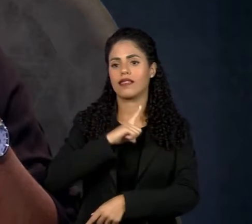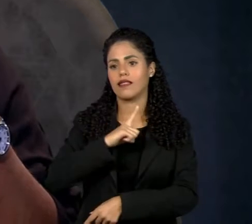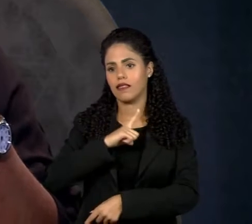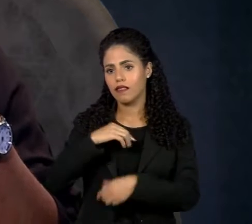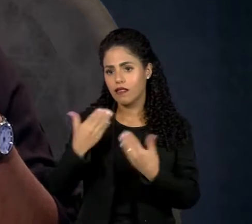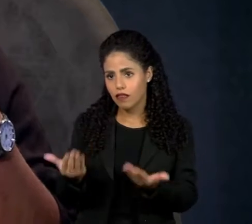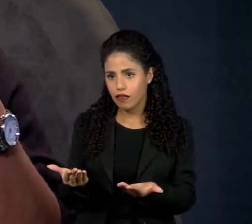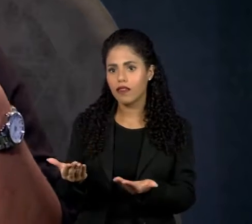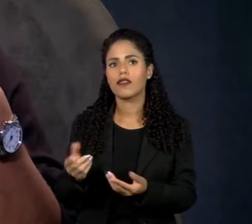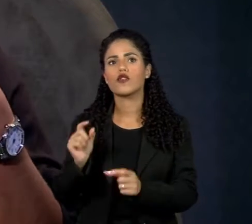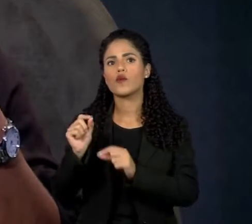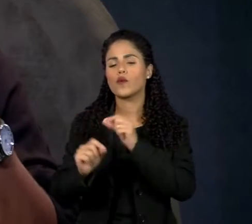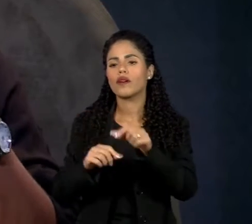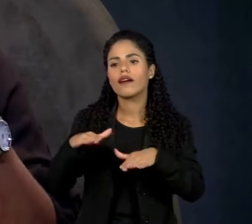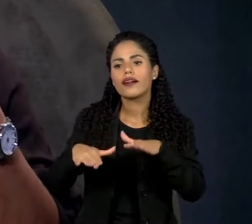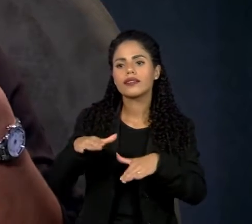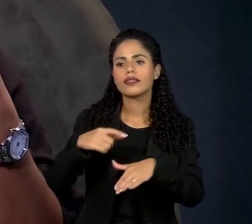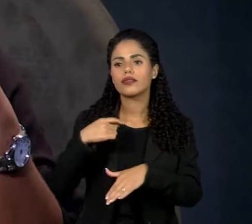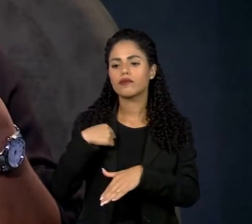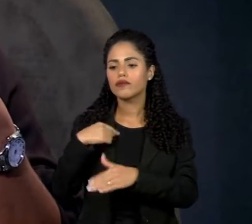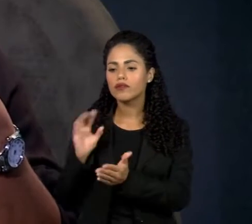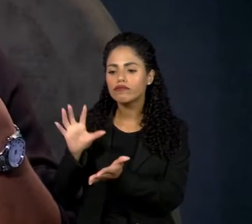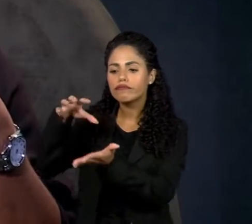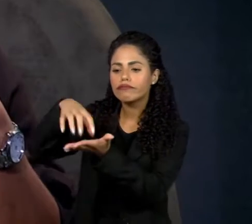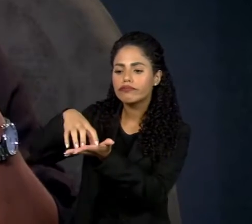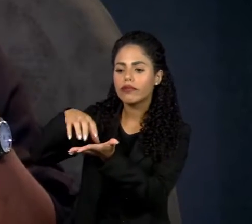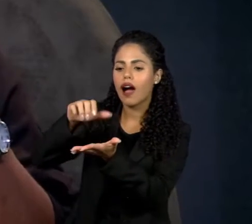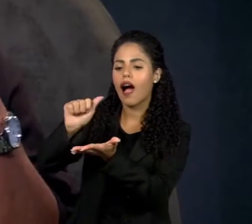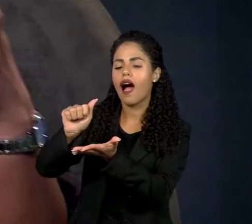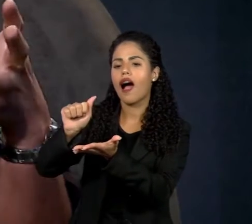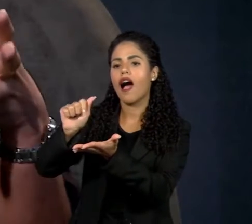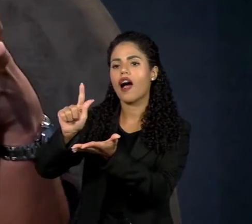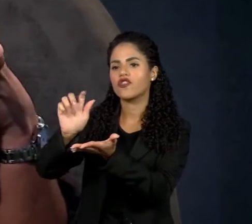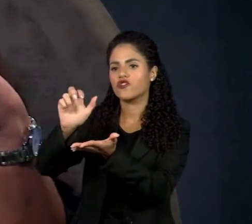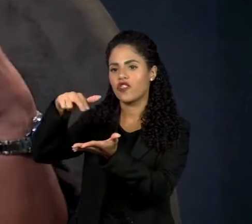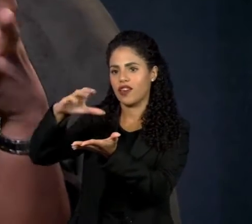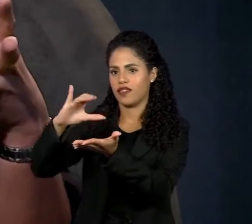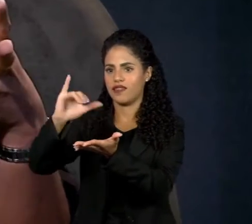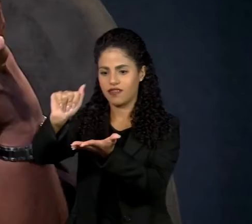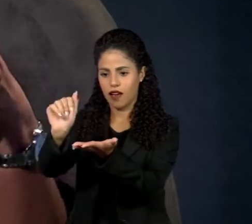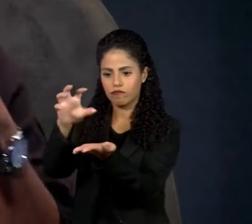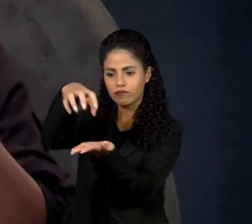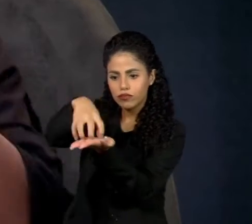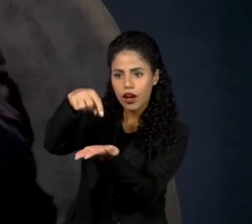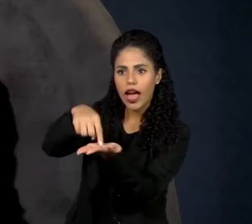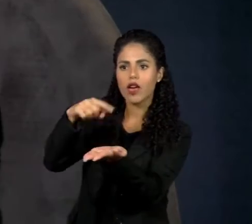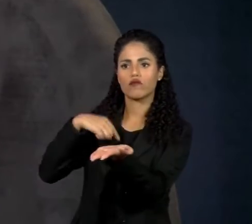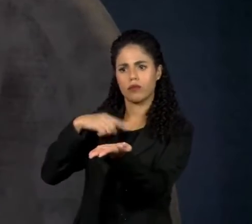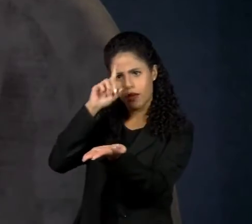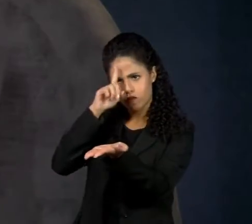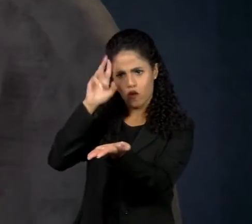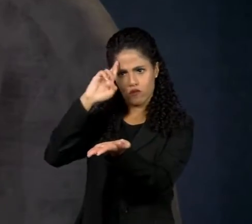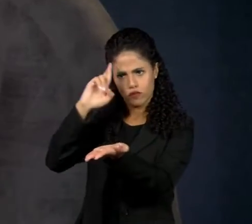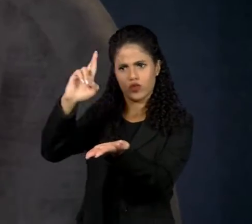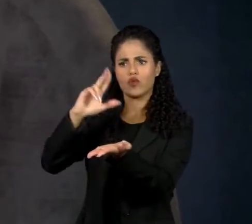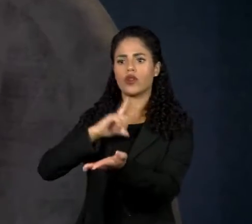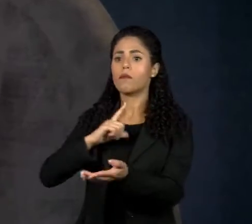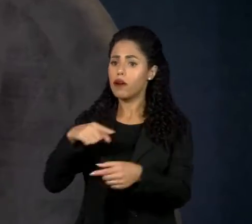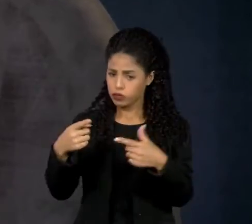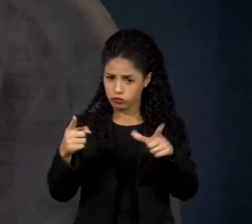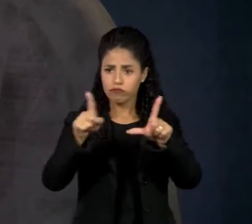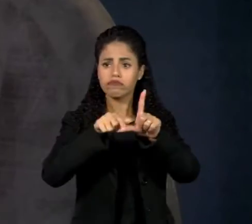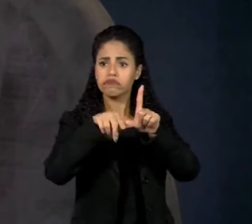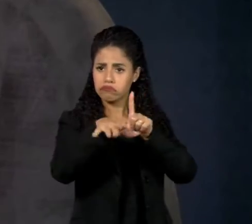né, principalmente porque eu acabo ficando num lugar muito híbrido, porque eu sou empresário, sou dono de agência, mas eu também acabo atuando como